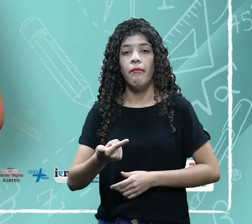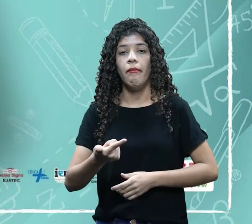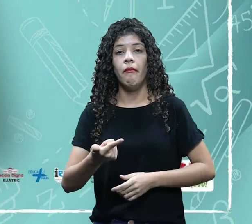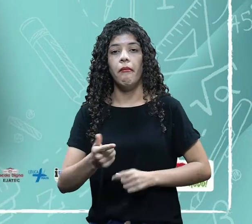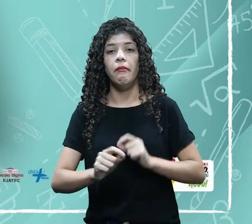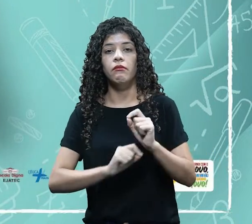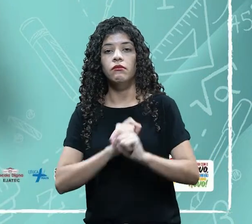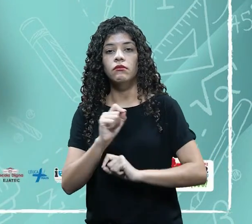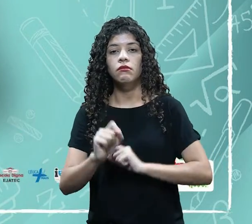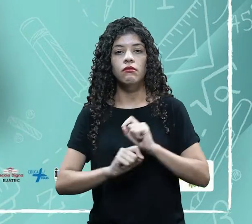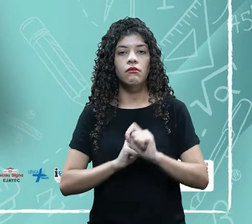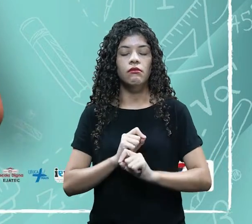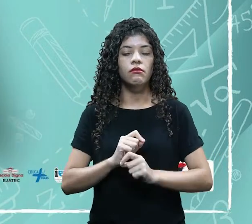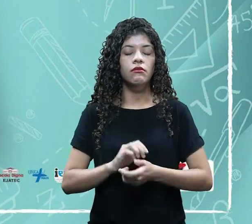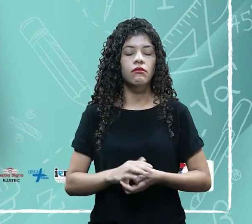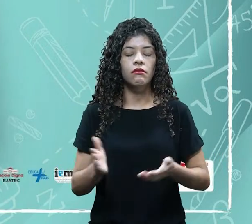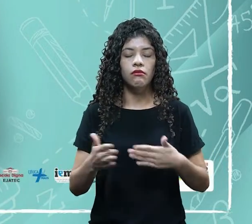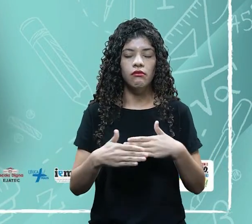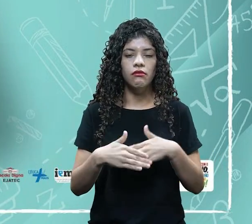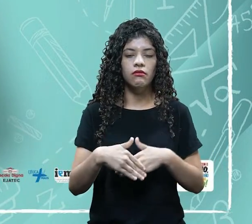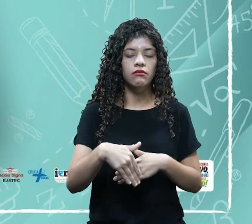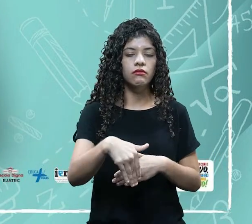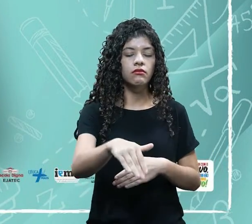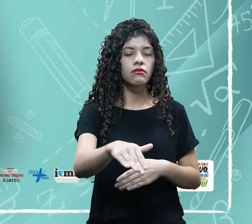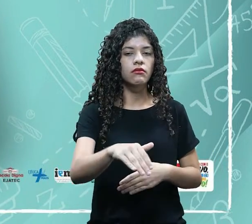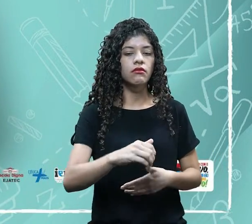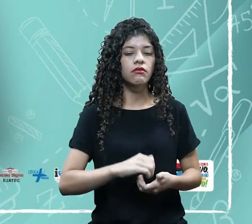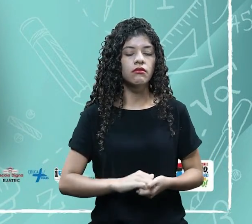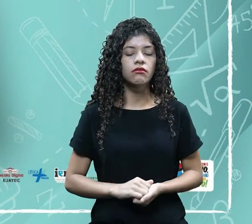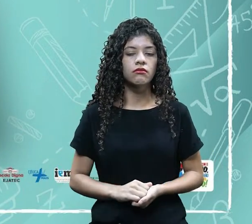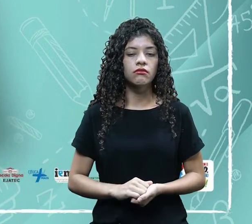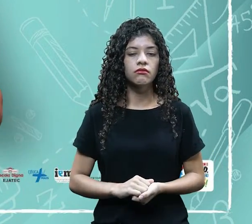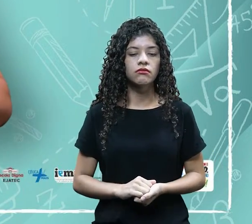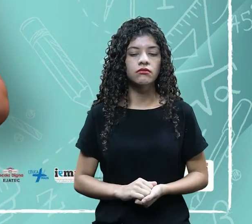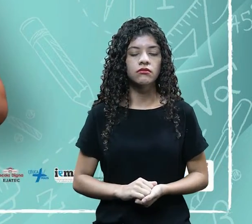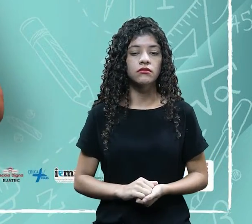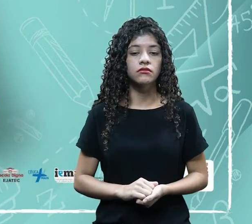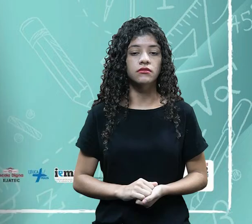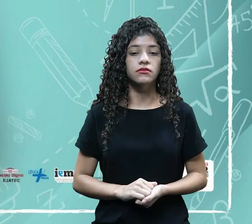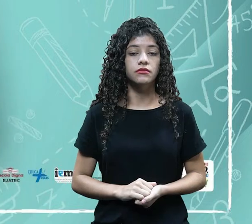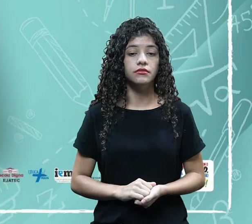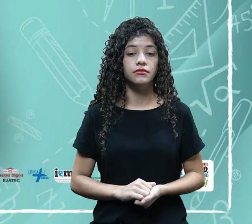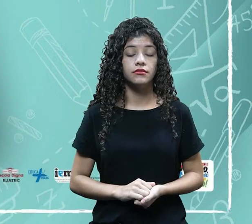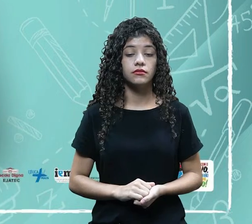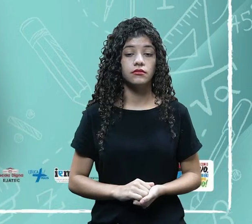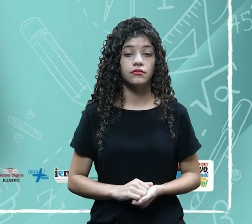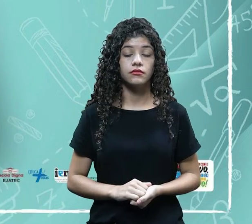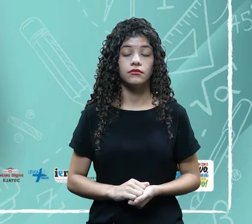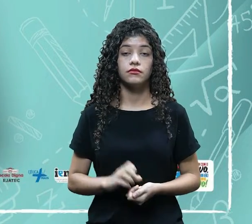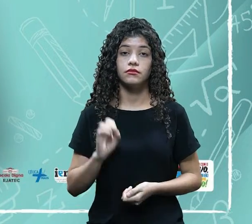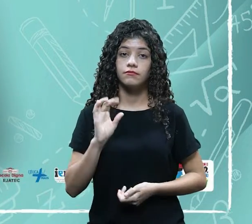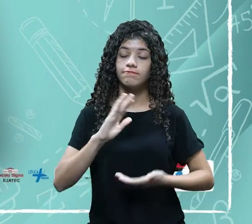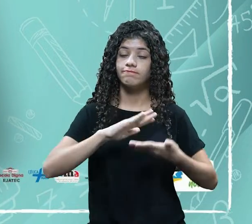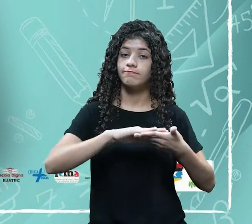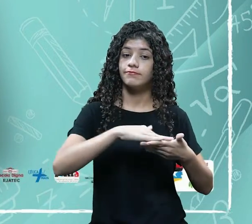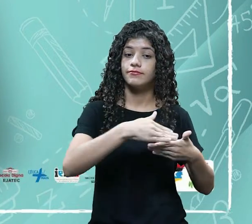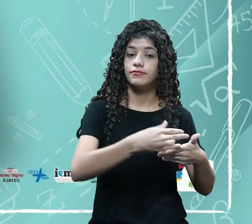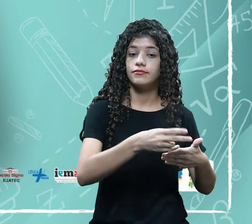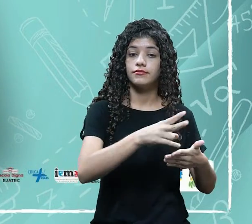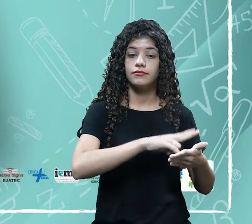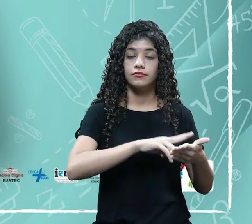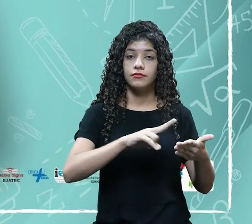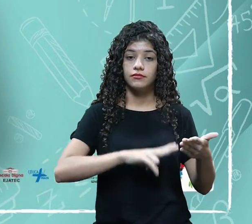né, seguir o rito. Só assim, o assunto do documento, só, de fato, abrindo, né,